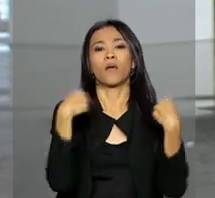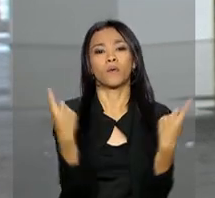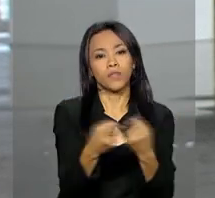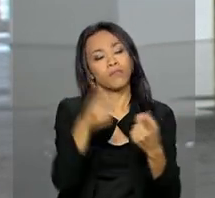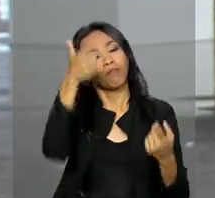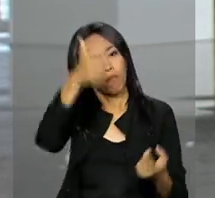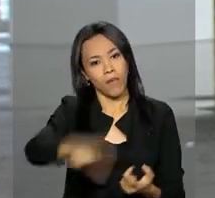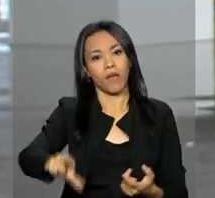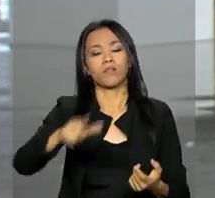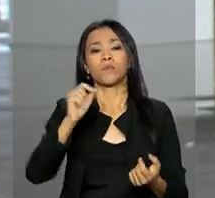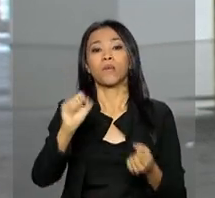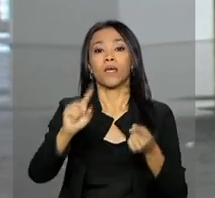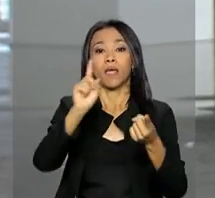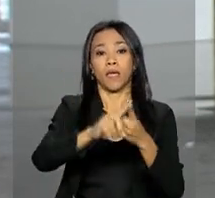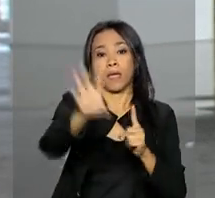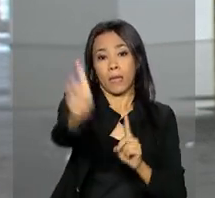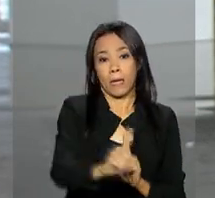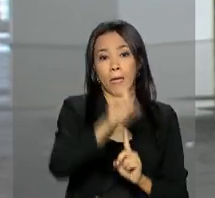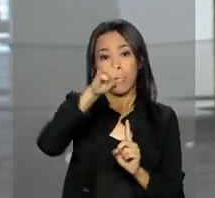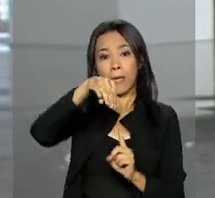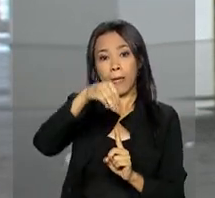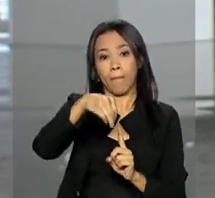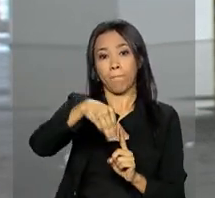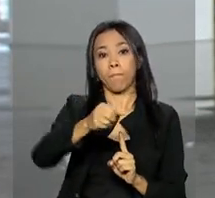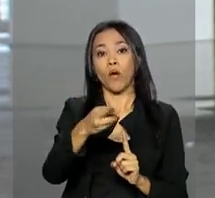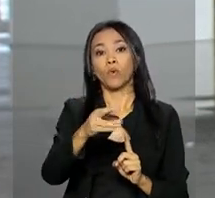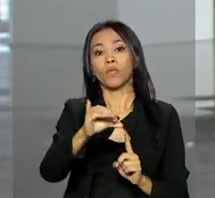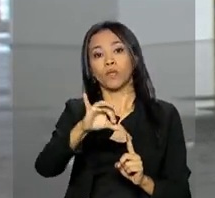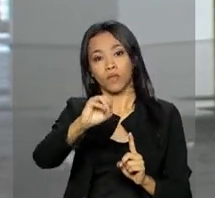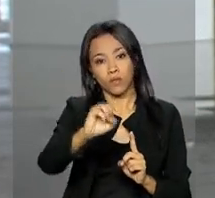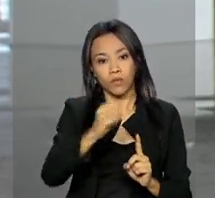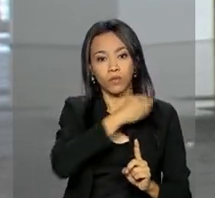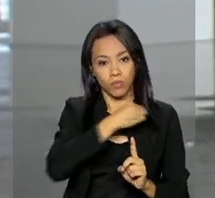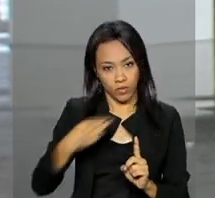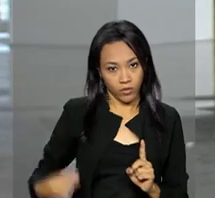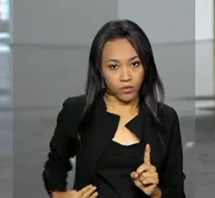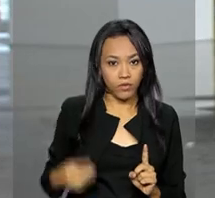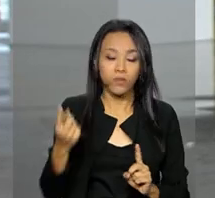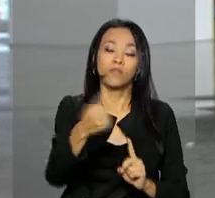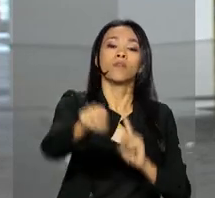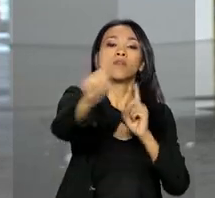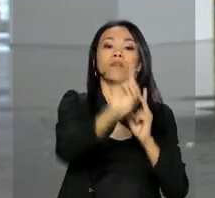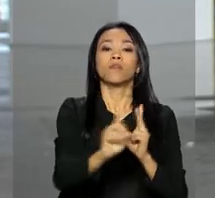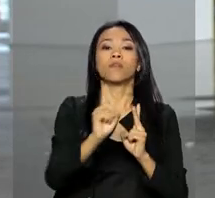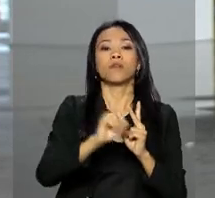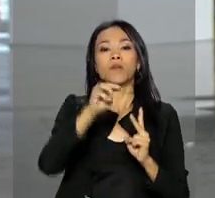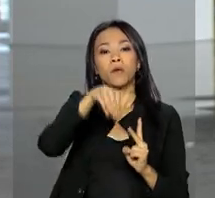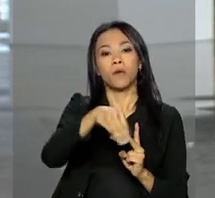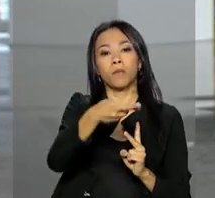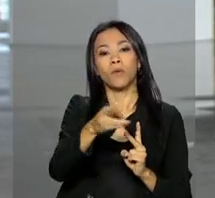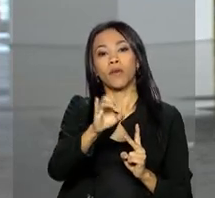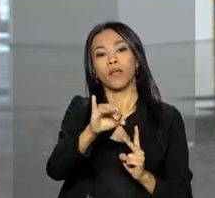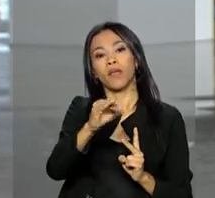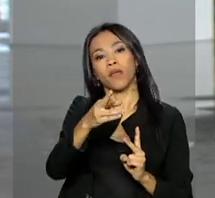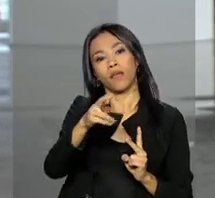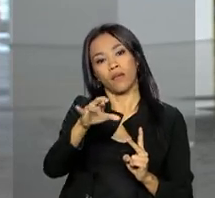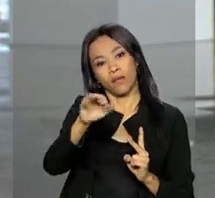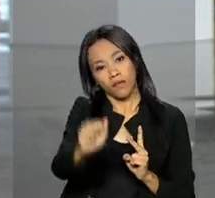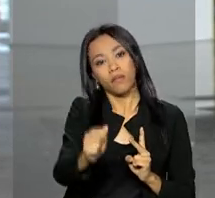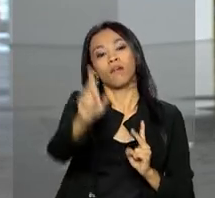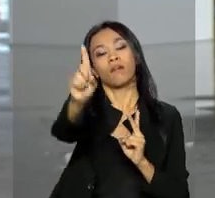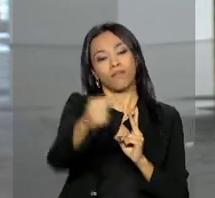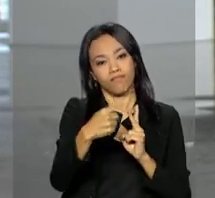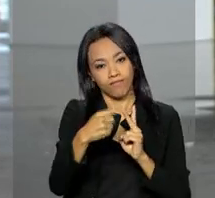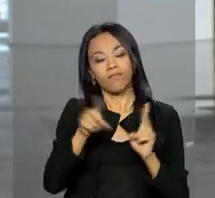com os ministros Maurício Quintela dos transportes portos e Aviação Civil Moreira Franco da Secretaria Geral da